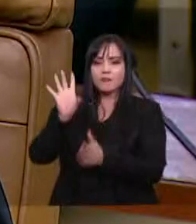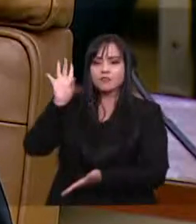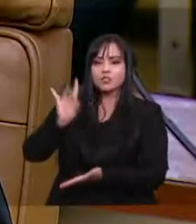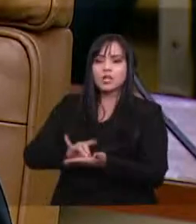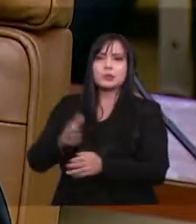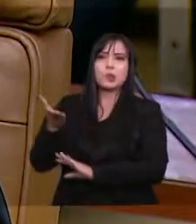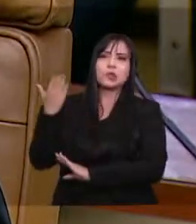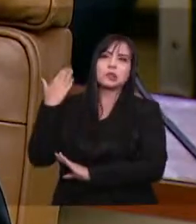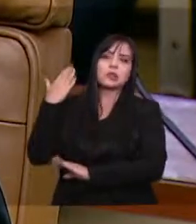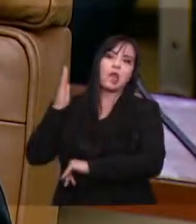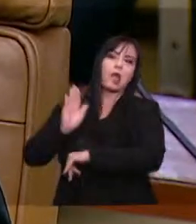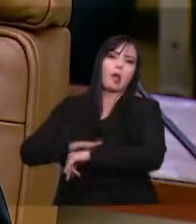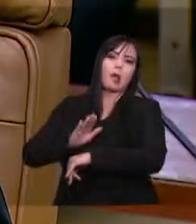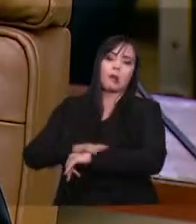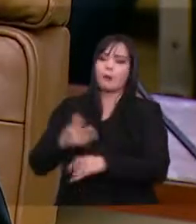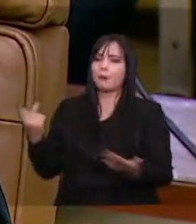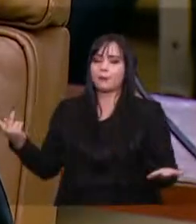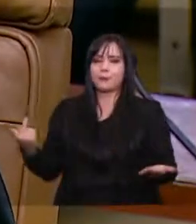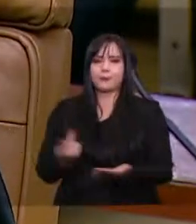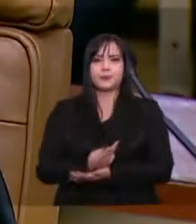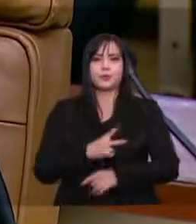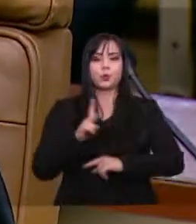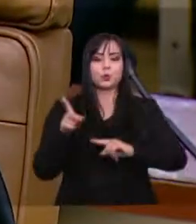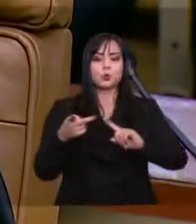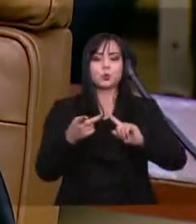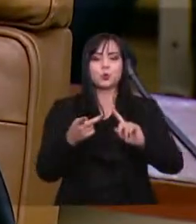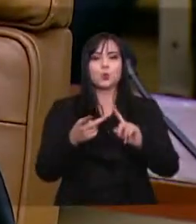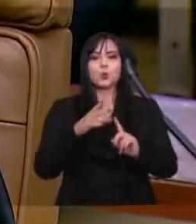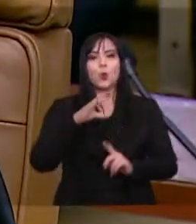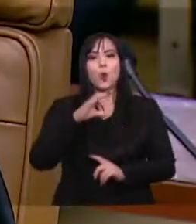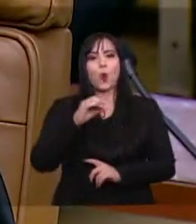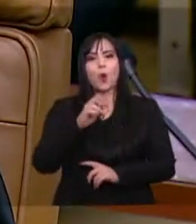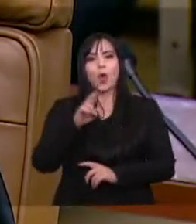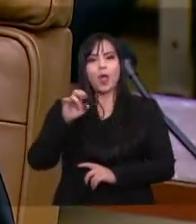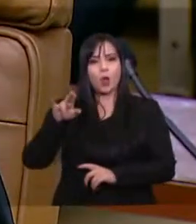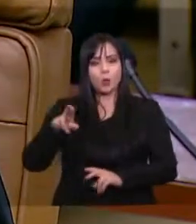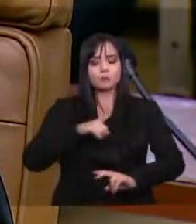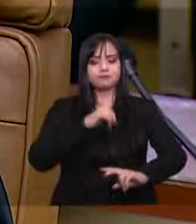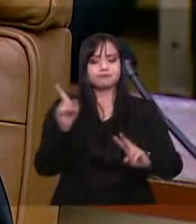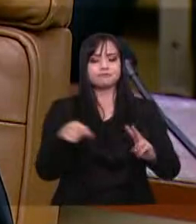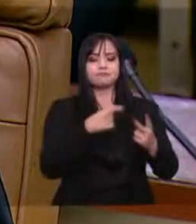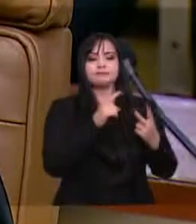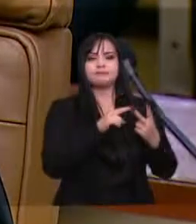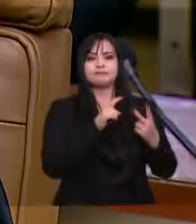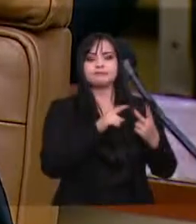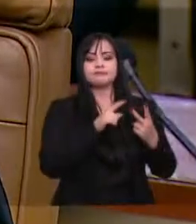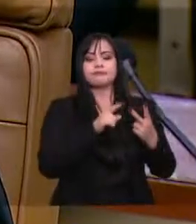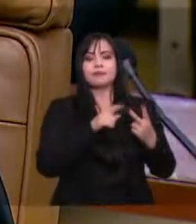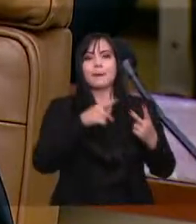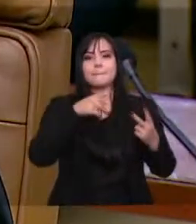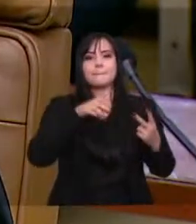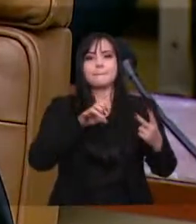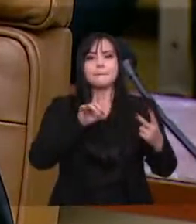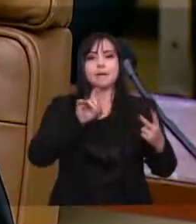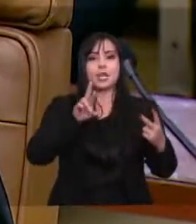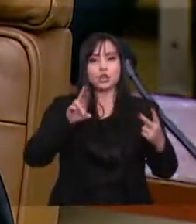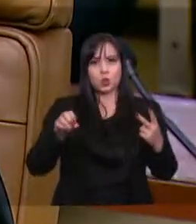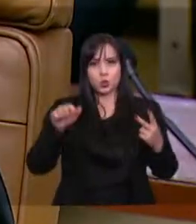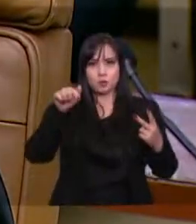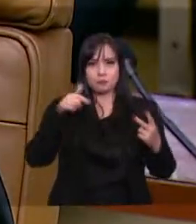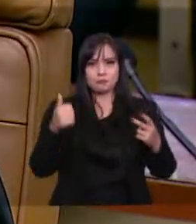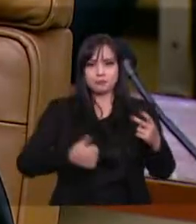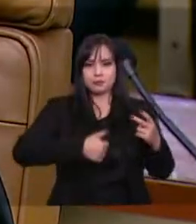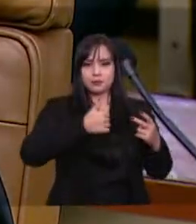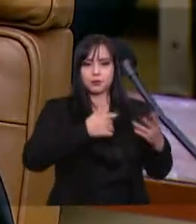a época dos fatos quanto ao segundo correu Pedro Paulo bergamaschi de Leoni Ramos primeiro delito